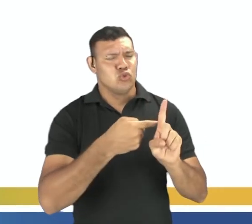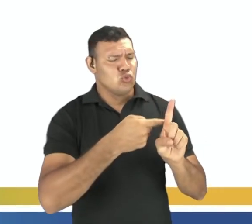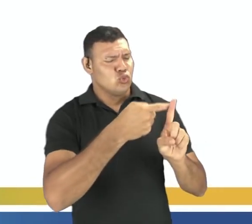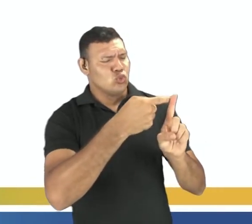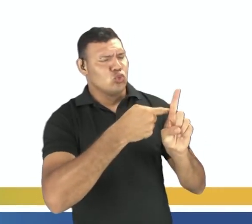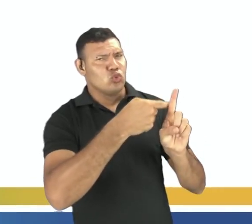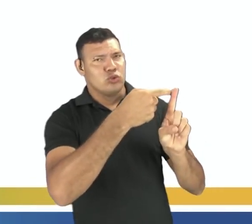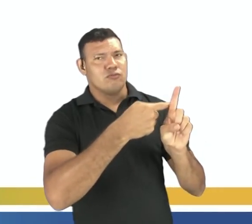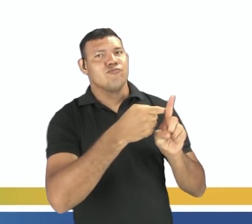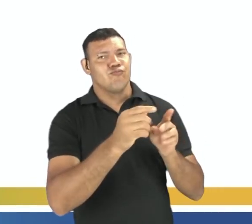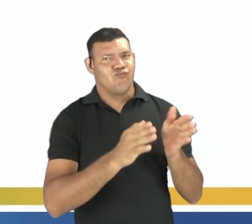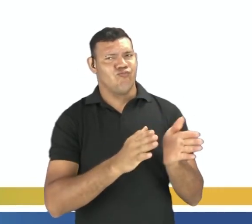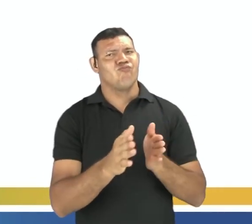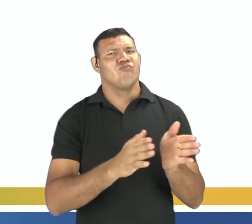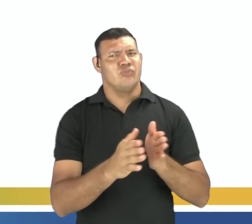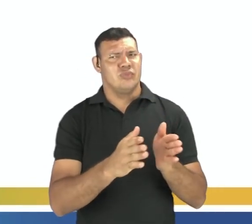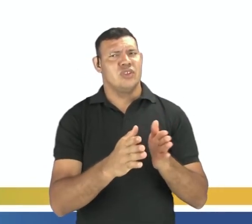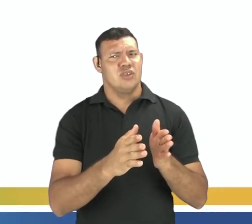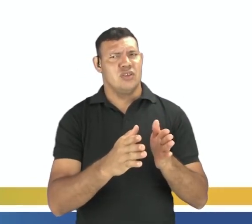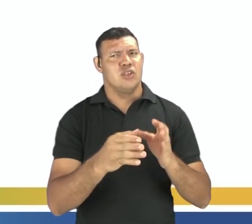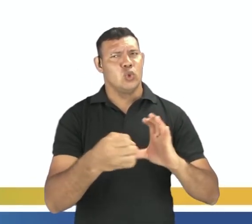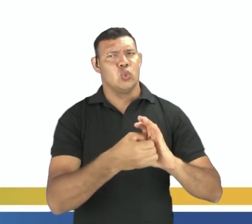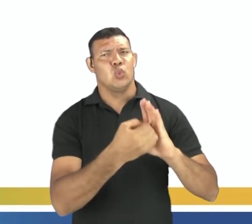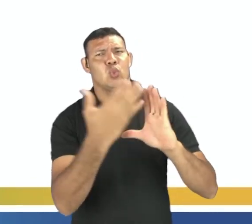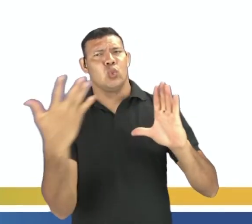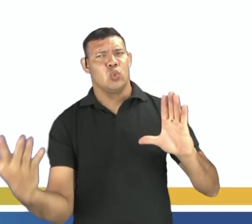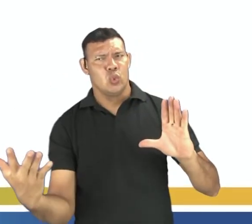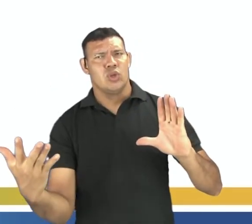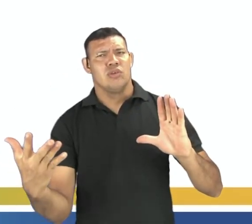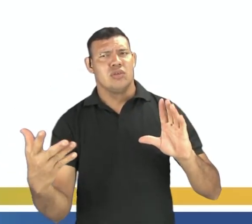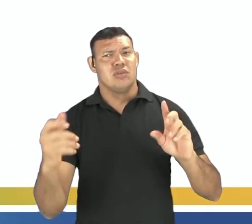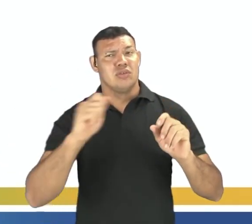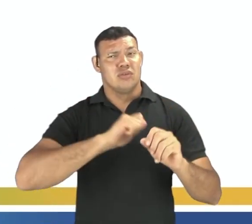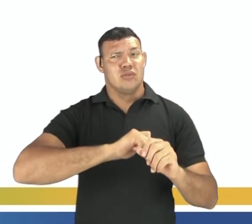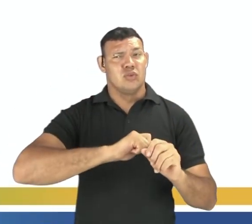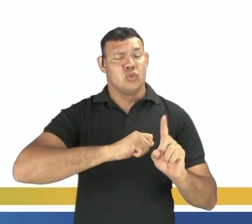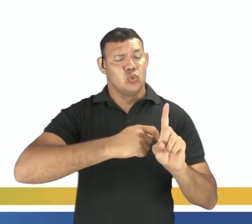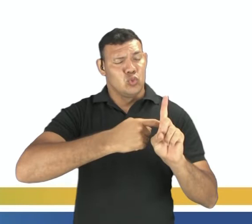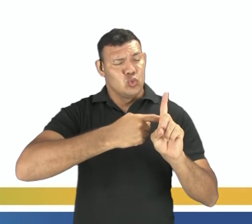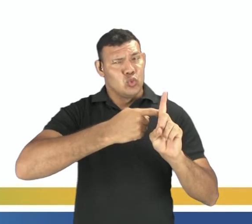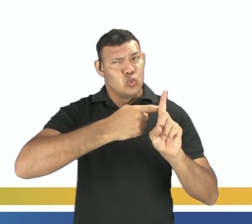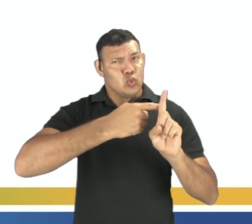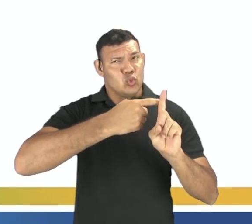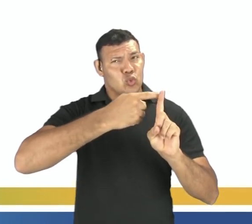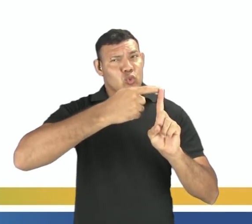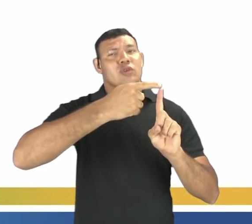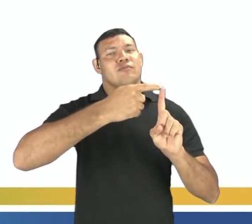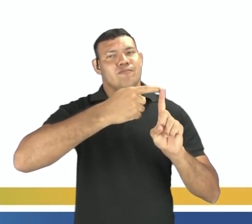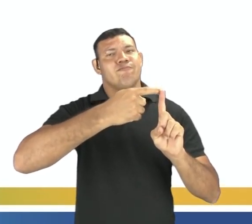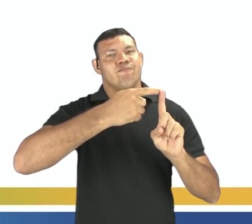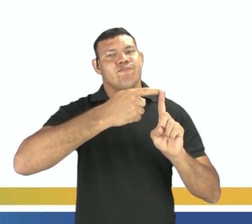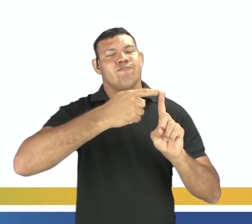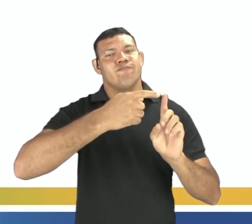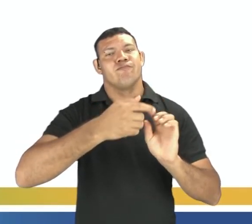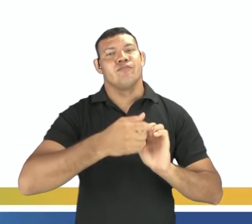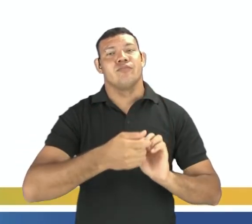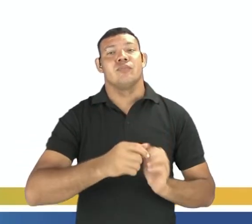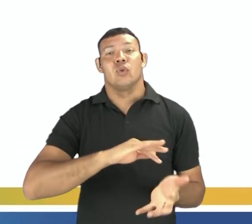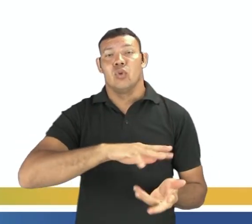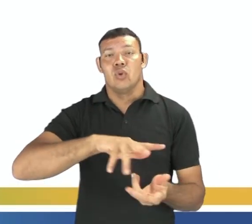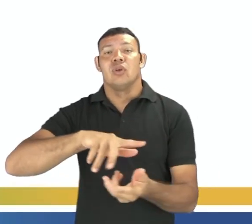global é um processo caracterizado pelo aumento da temperatura média do planeta. Ele